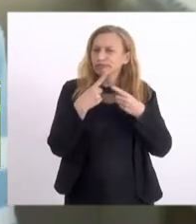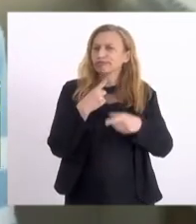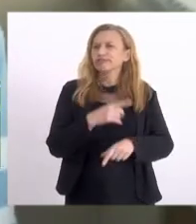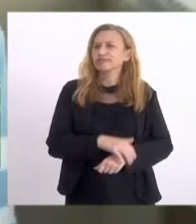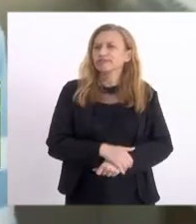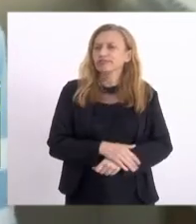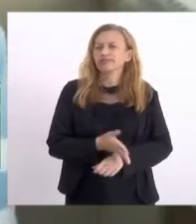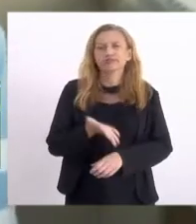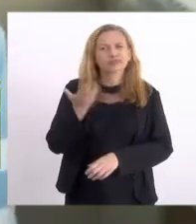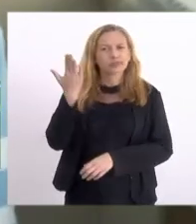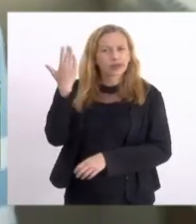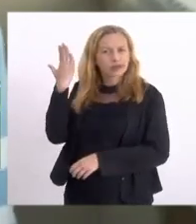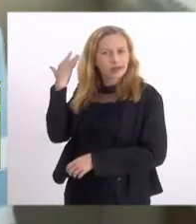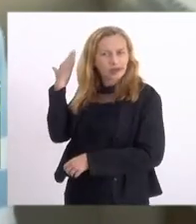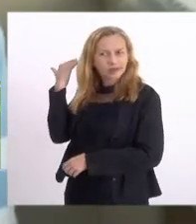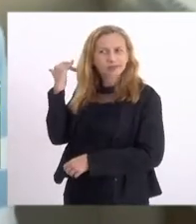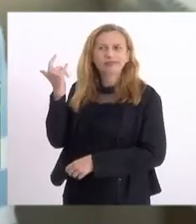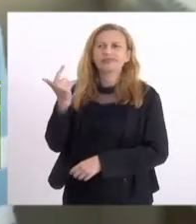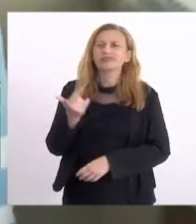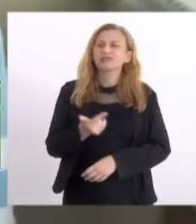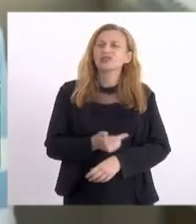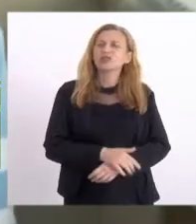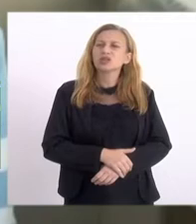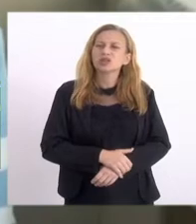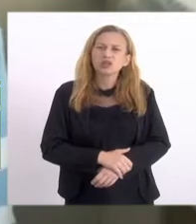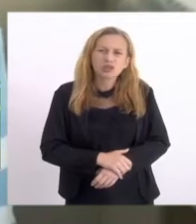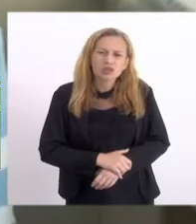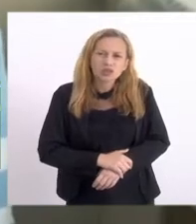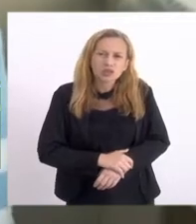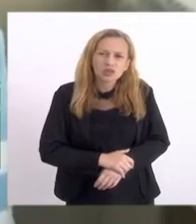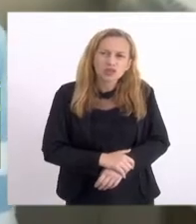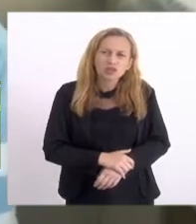Na época daquele museu. O que